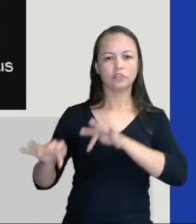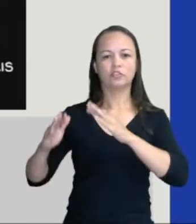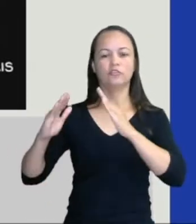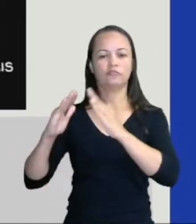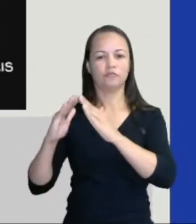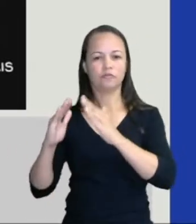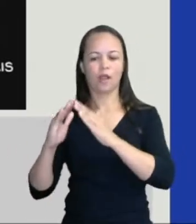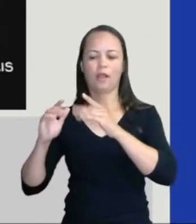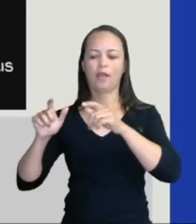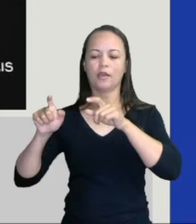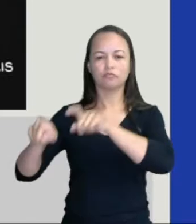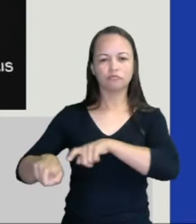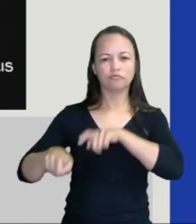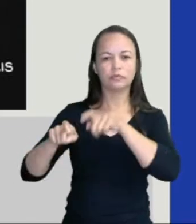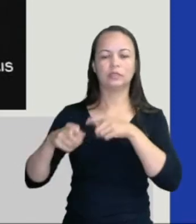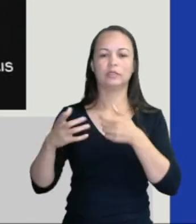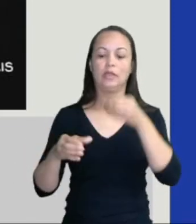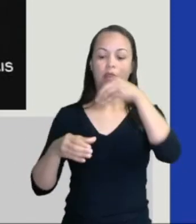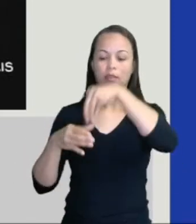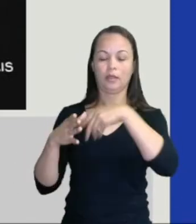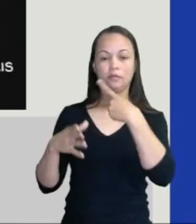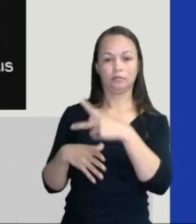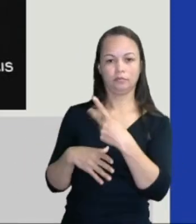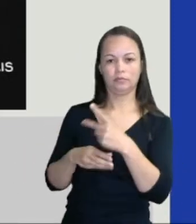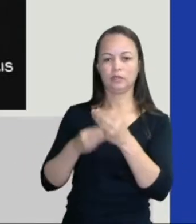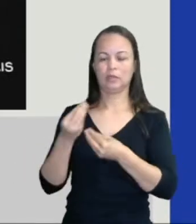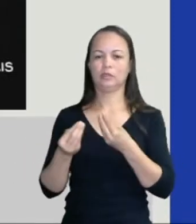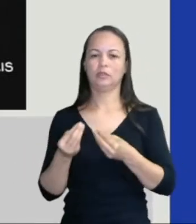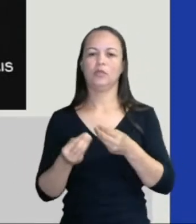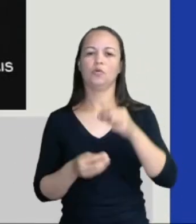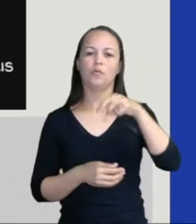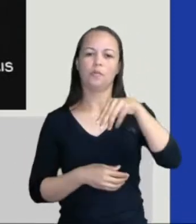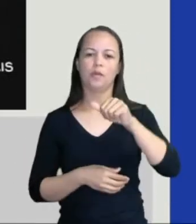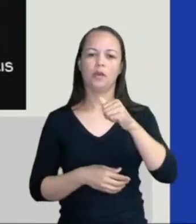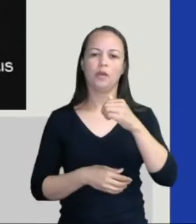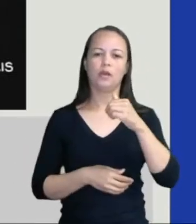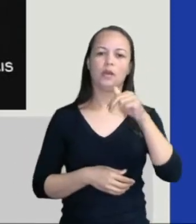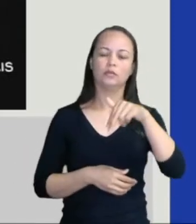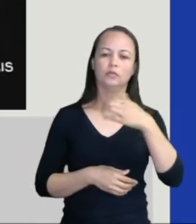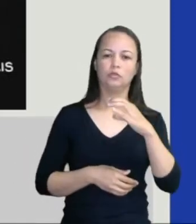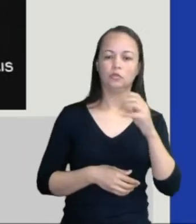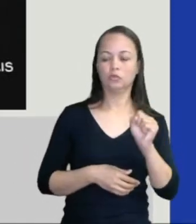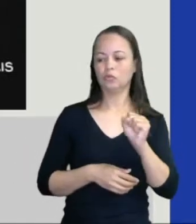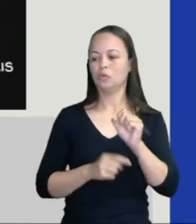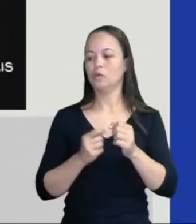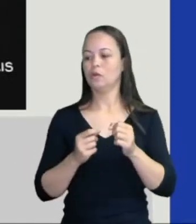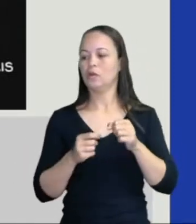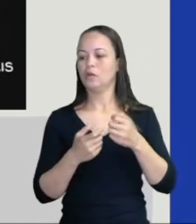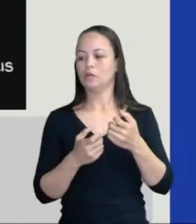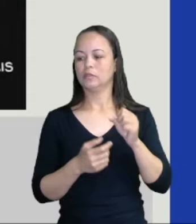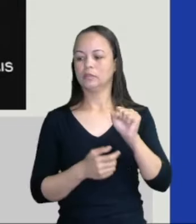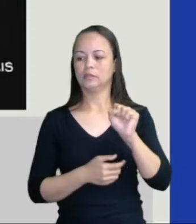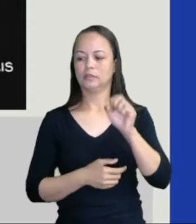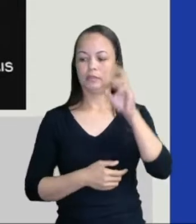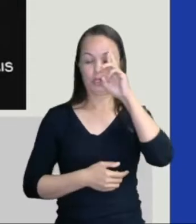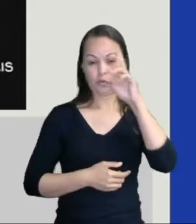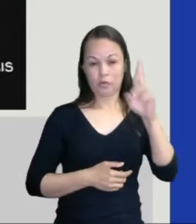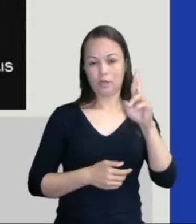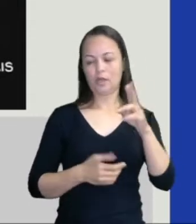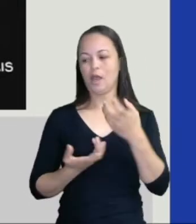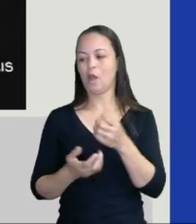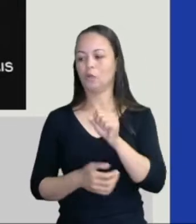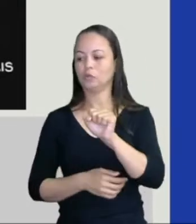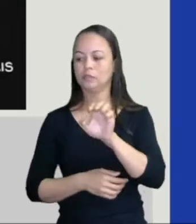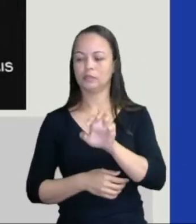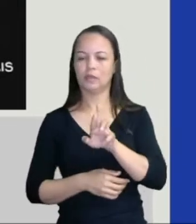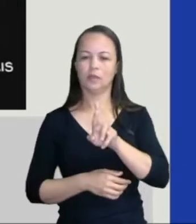feudal. Dentro do feudo vai haver o manso senhorial, o manso servil e as terras comunais.